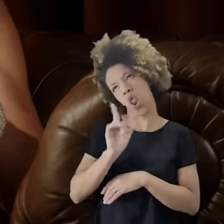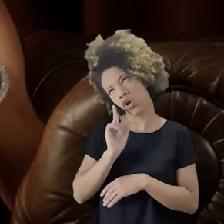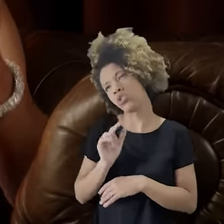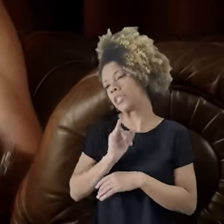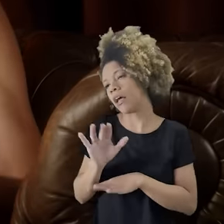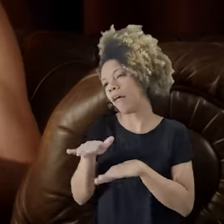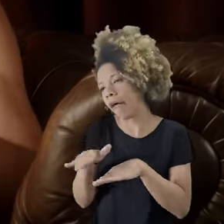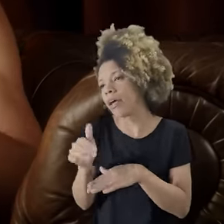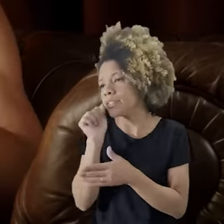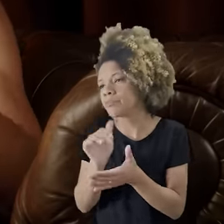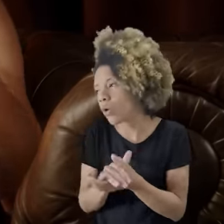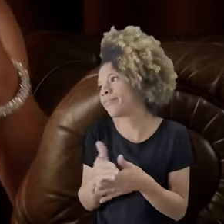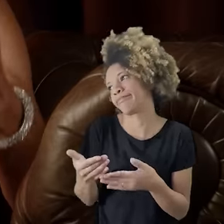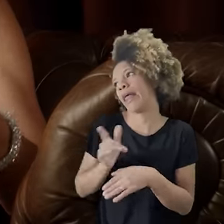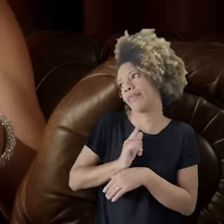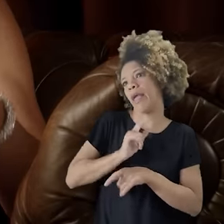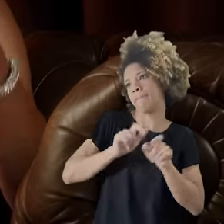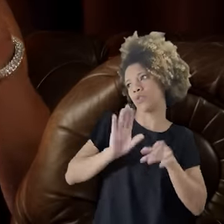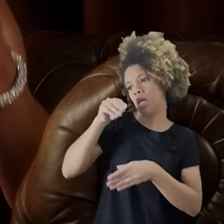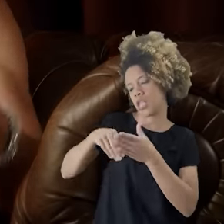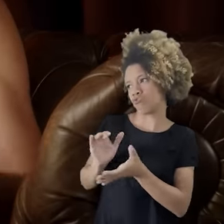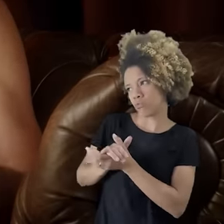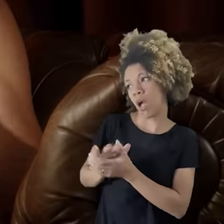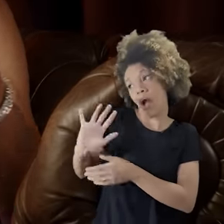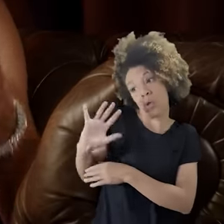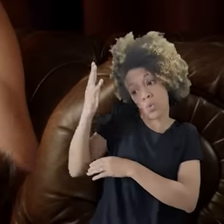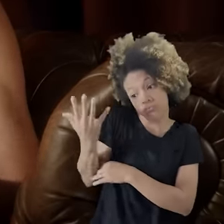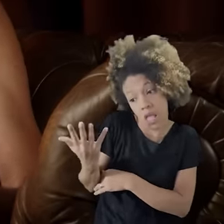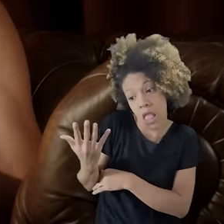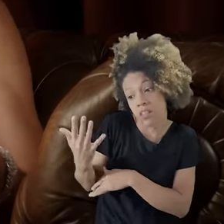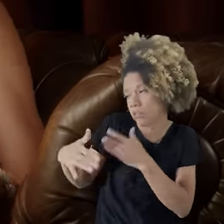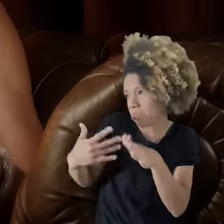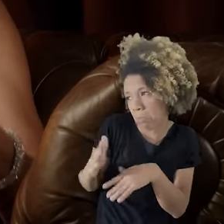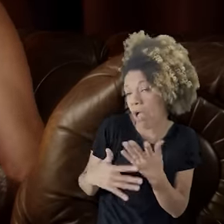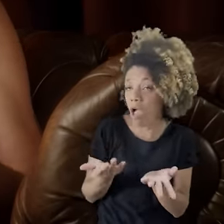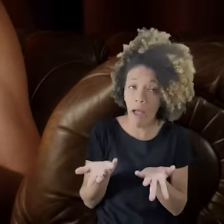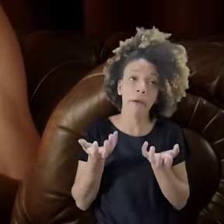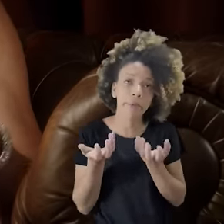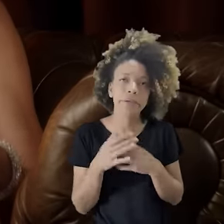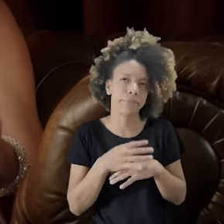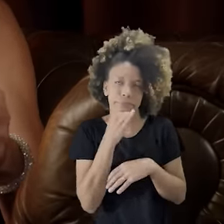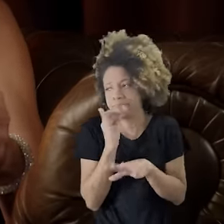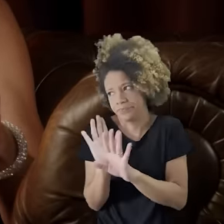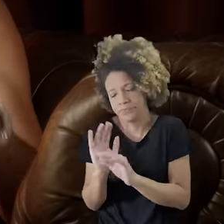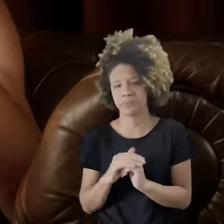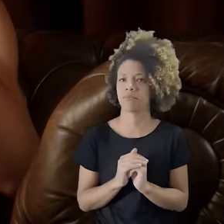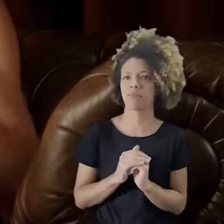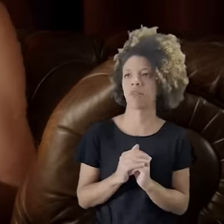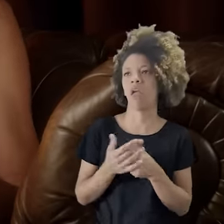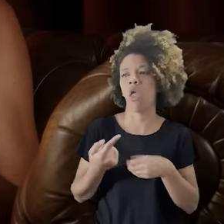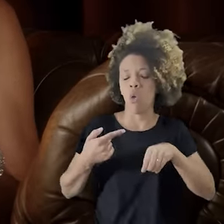esposa dele é claro tem muita gente que dentro de um casamento rola um motor de coisa ai meu bem eu que tipo assim é